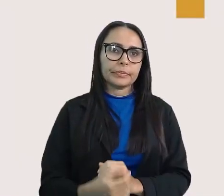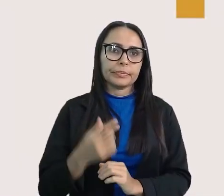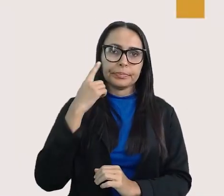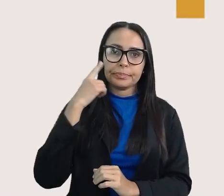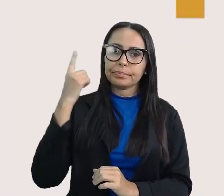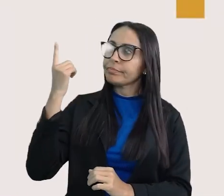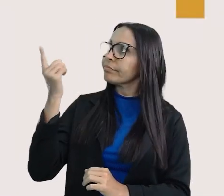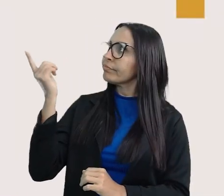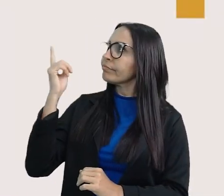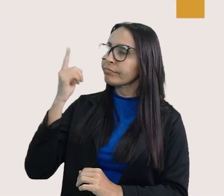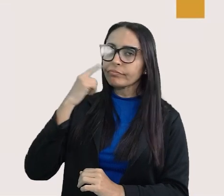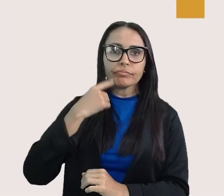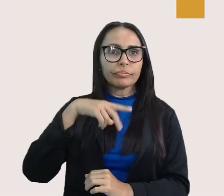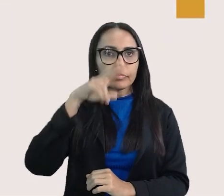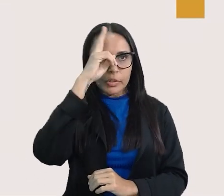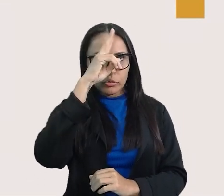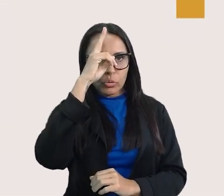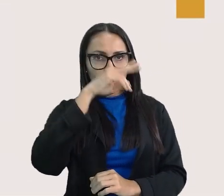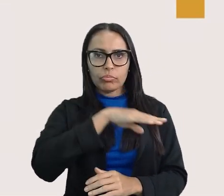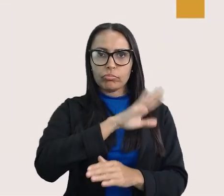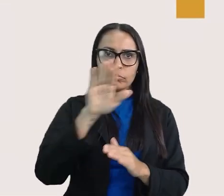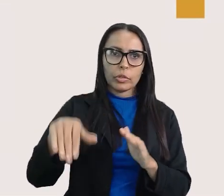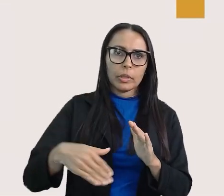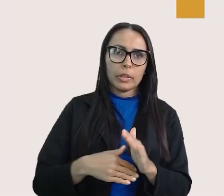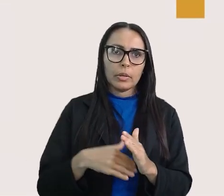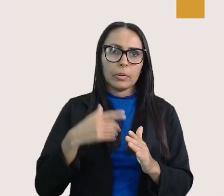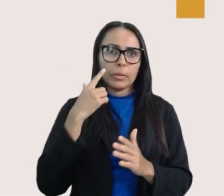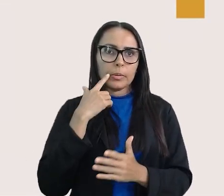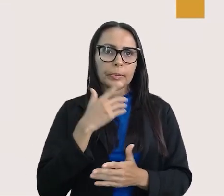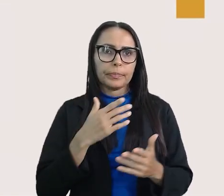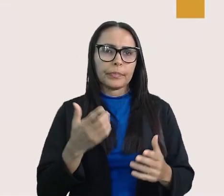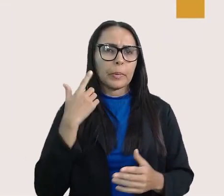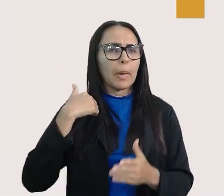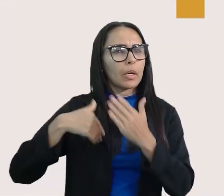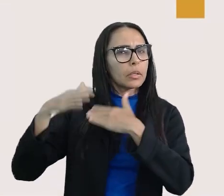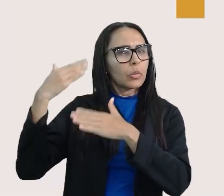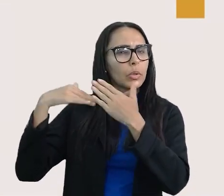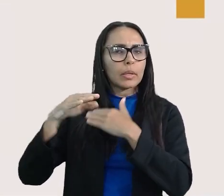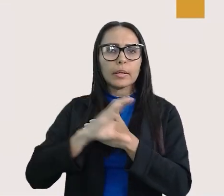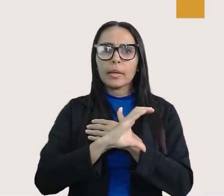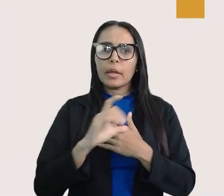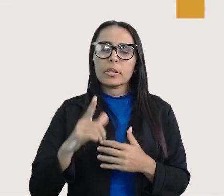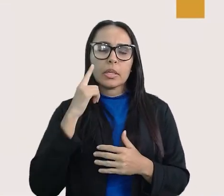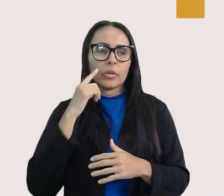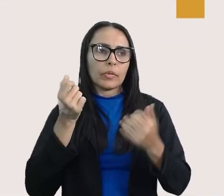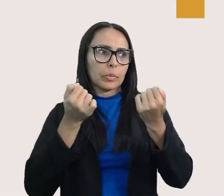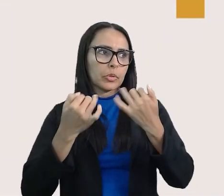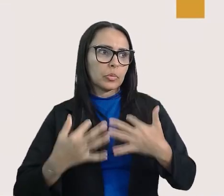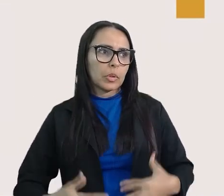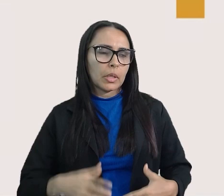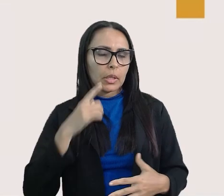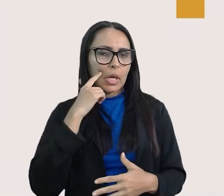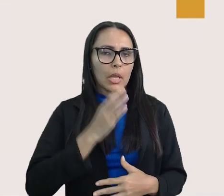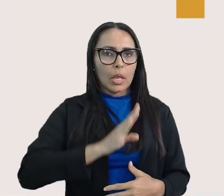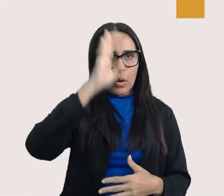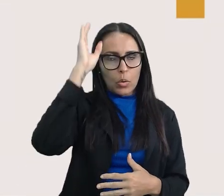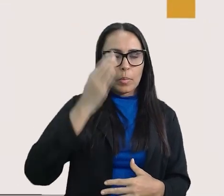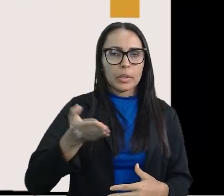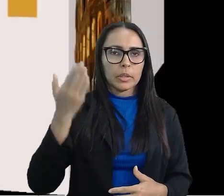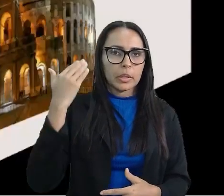questão de história geral vamos lá paraa antiguidade clássica vamos falar da Roma